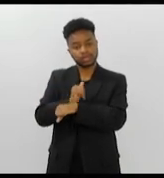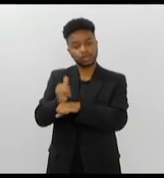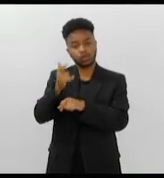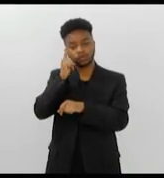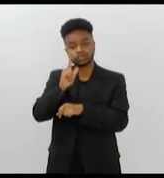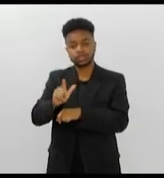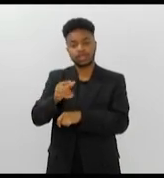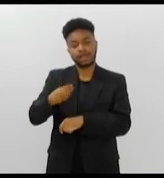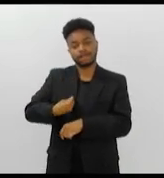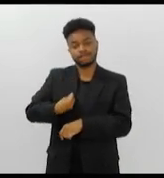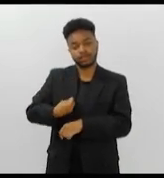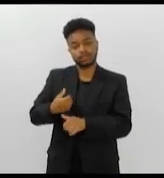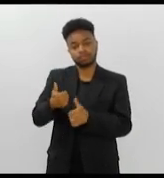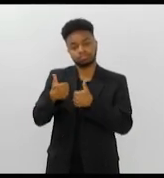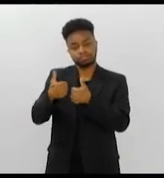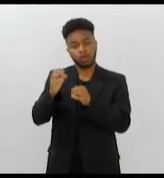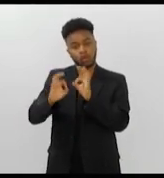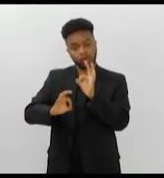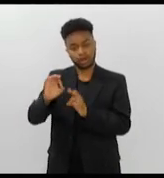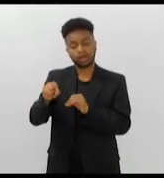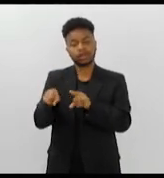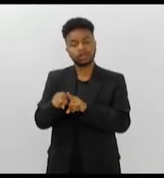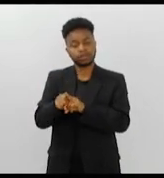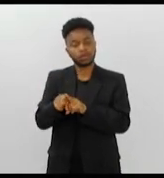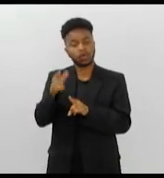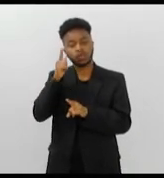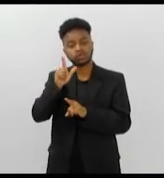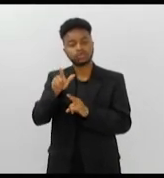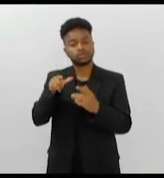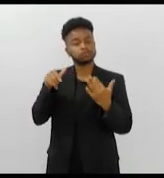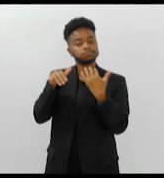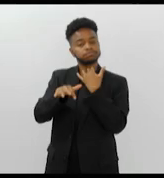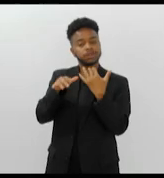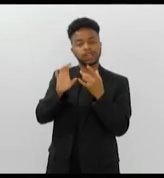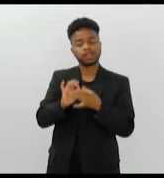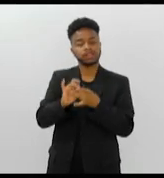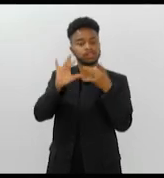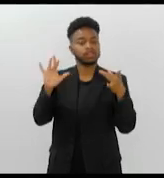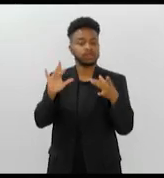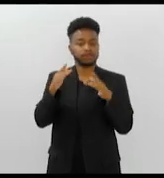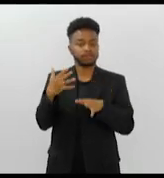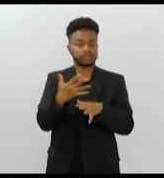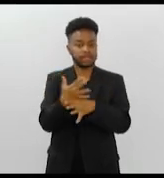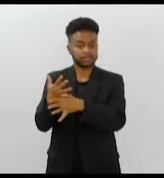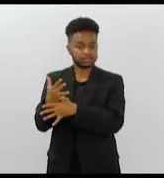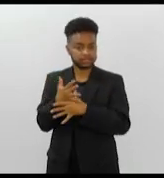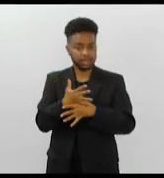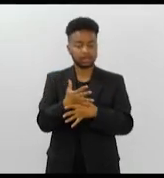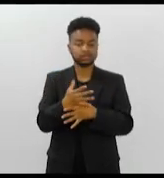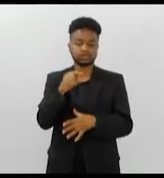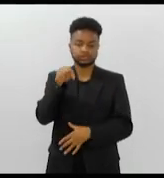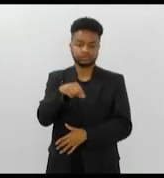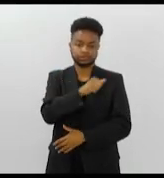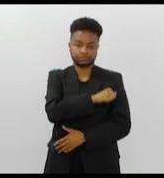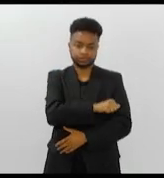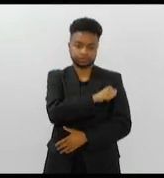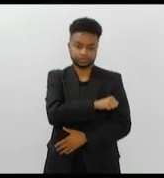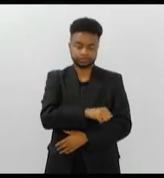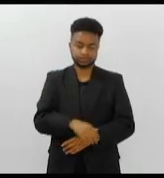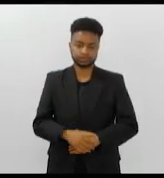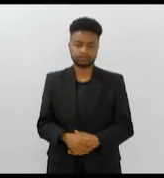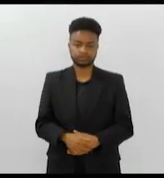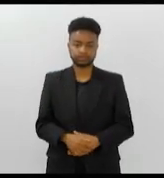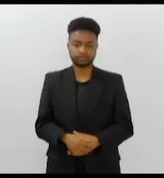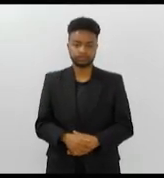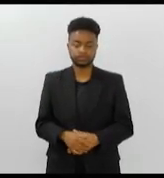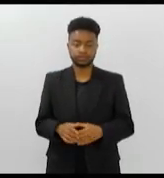vidas e transitarem livremente pelas cidades do nosso Estado